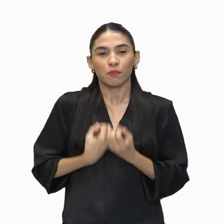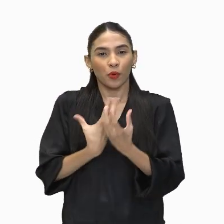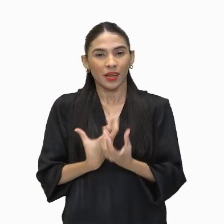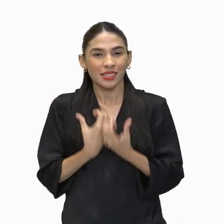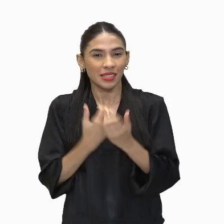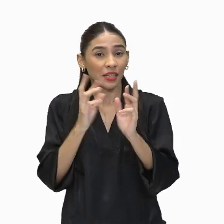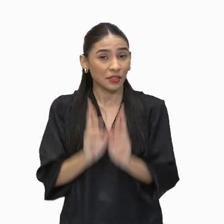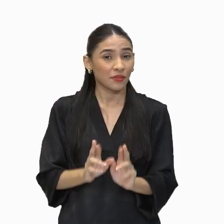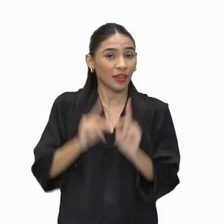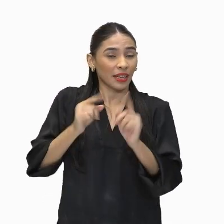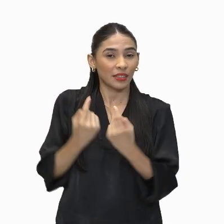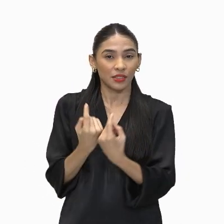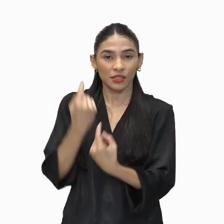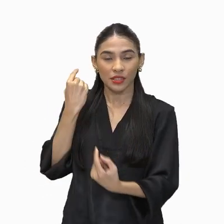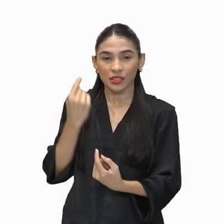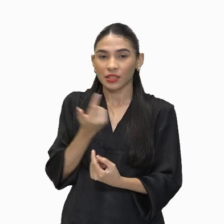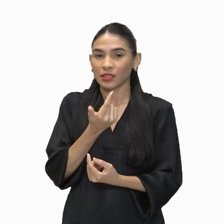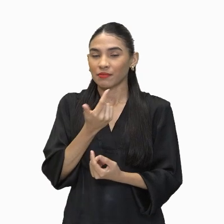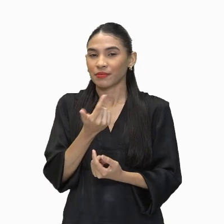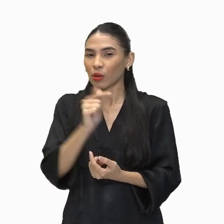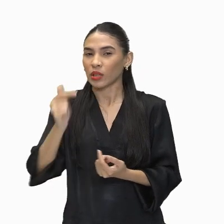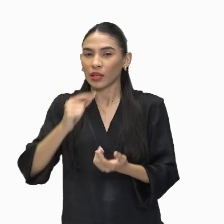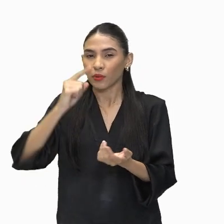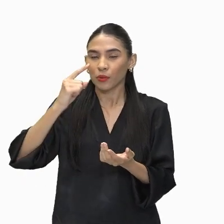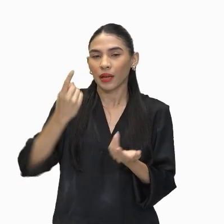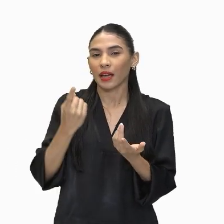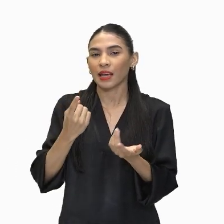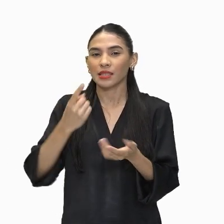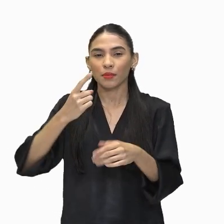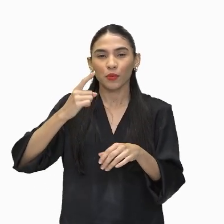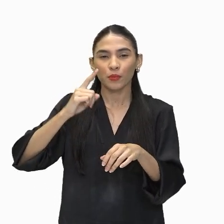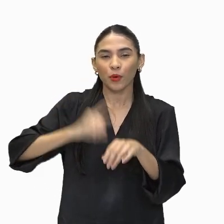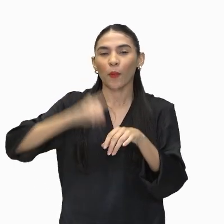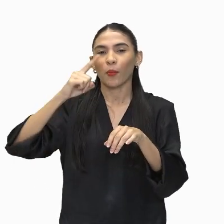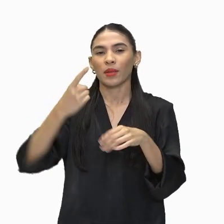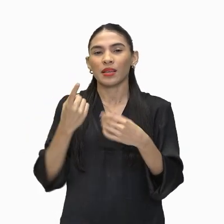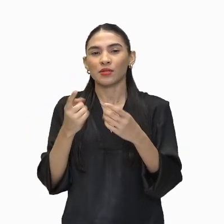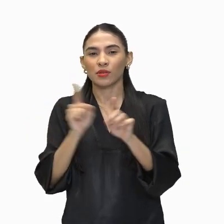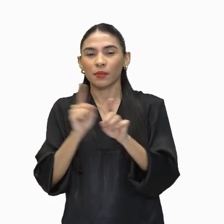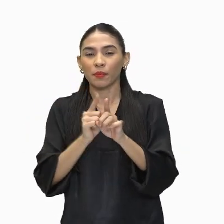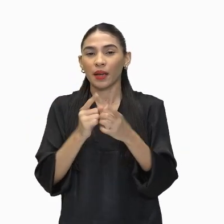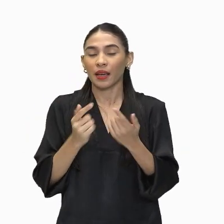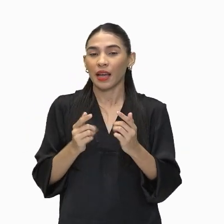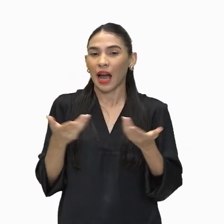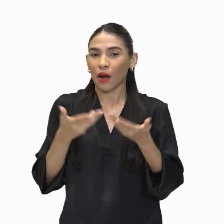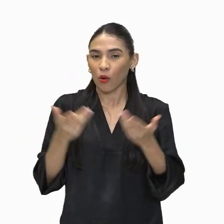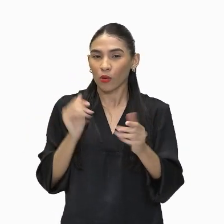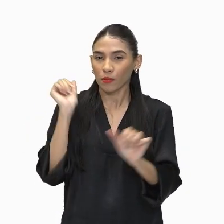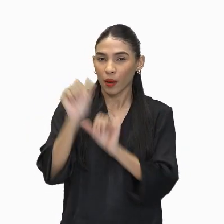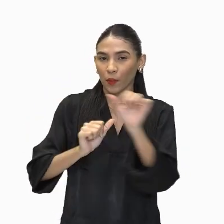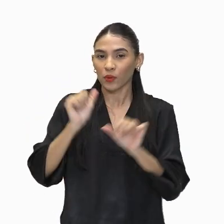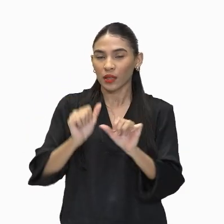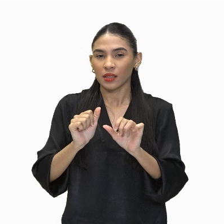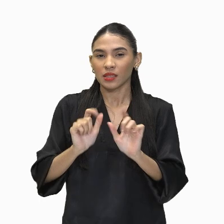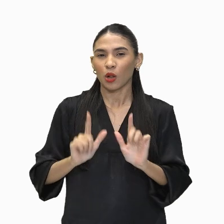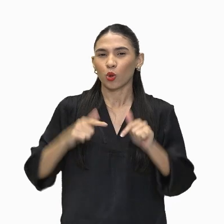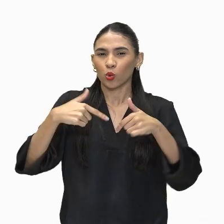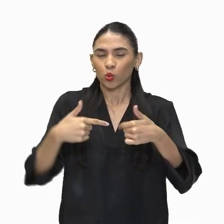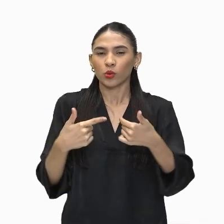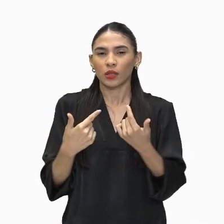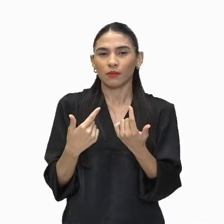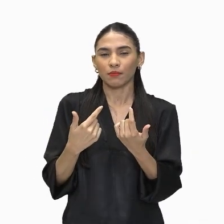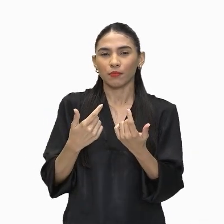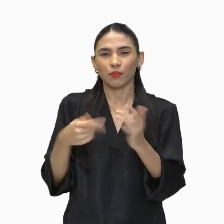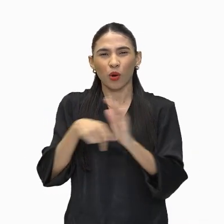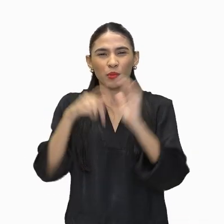qualquer compromisso com o rigor e com a norma, lança A Luta Corporal em